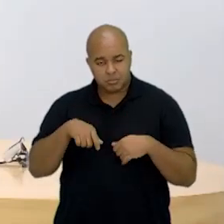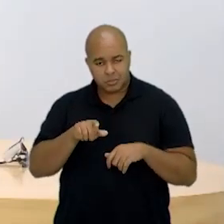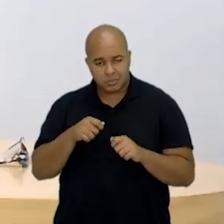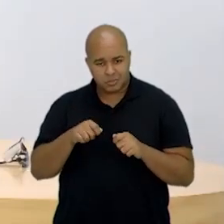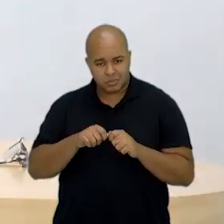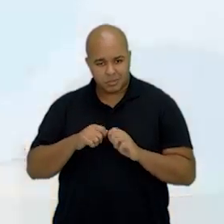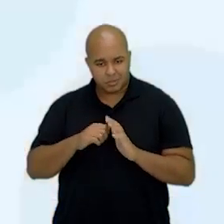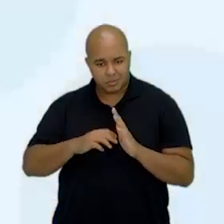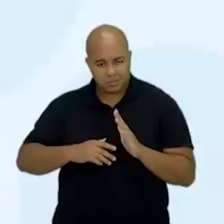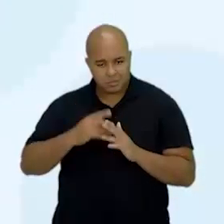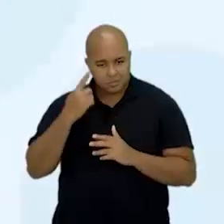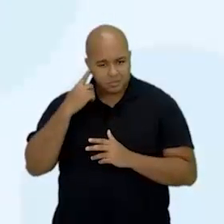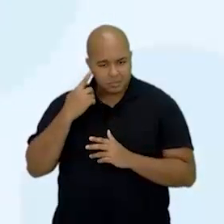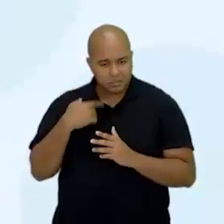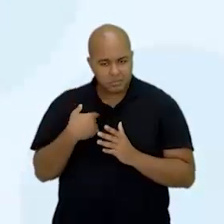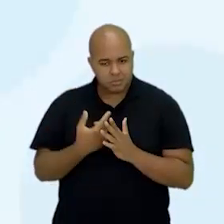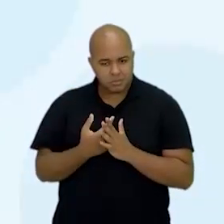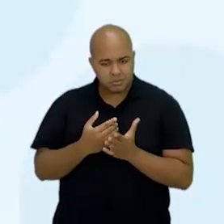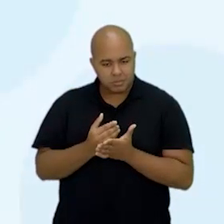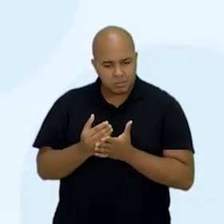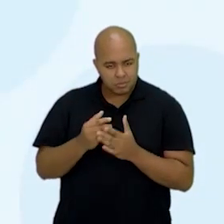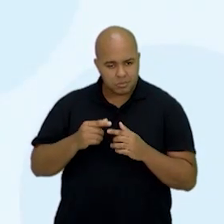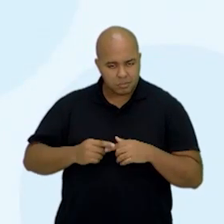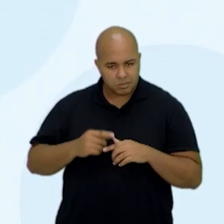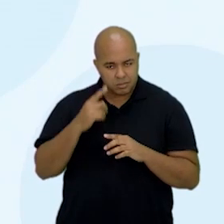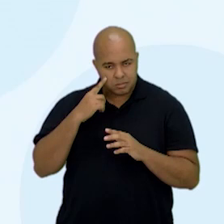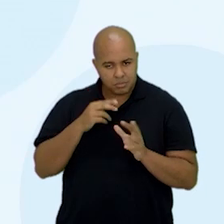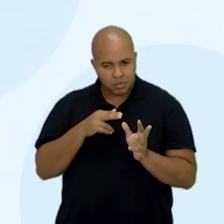agora lê sentido